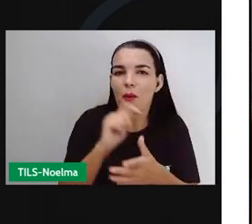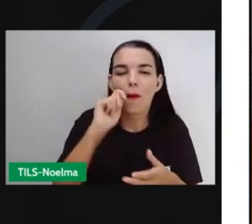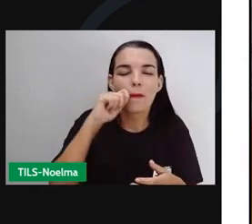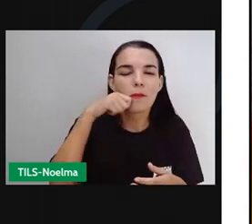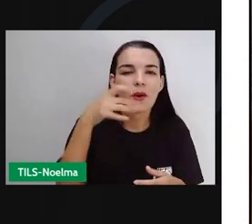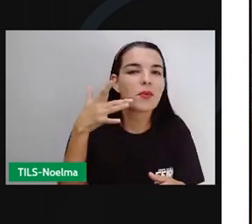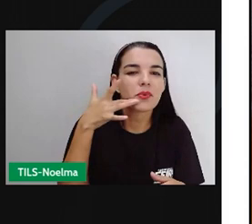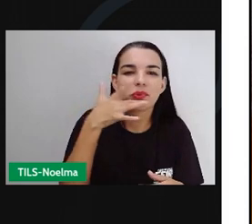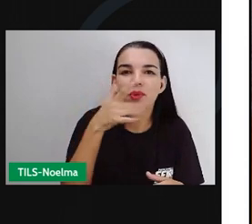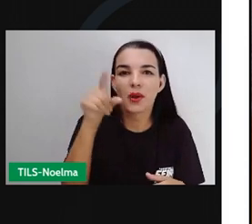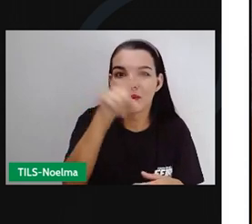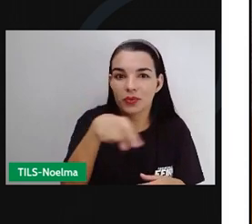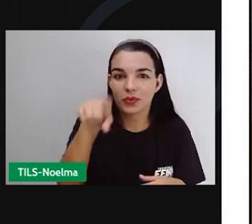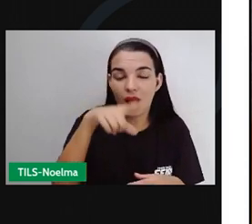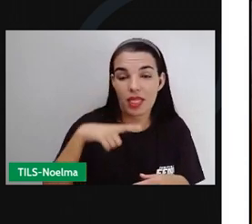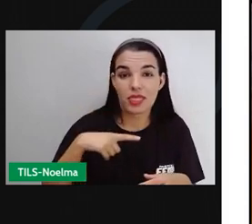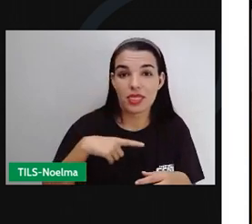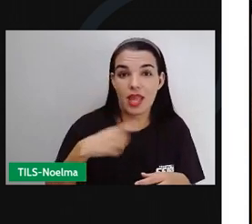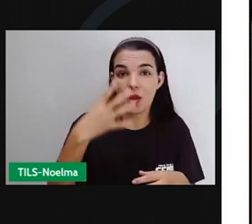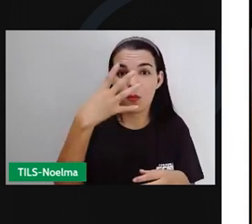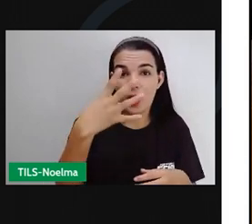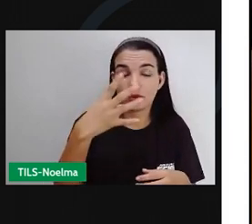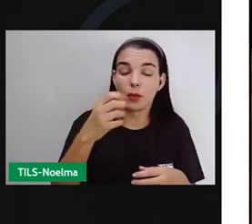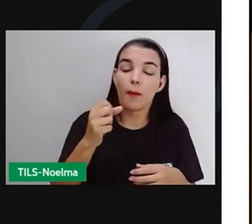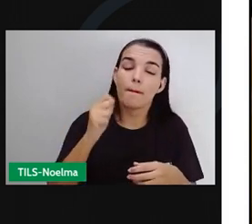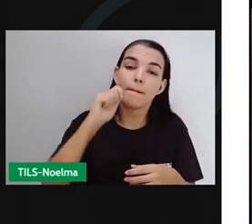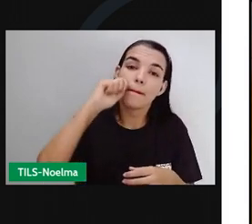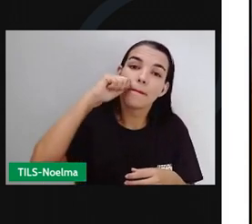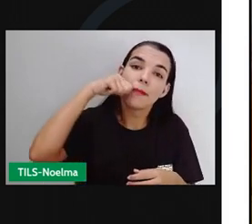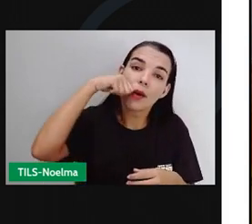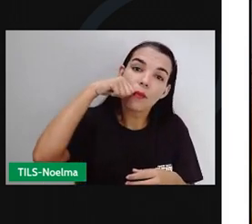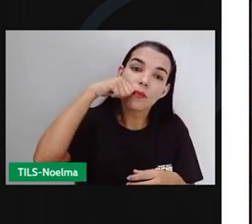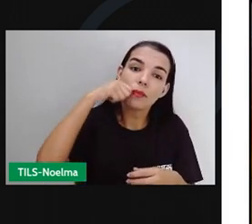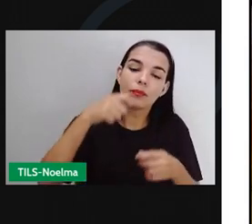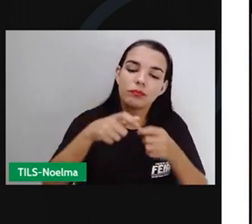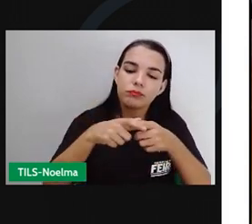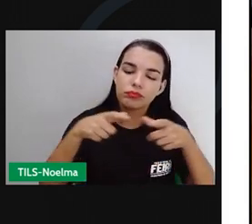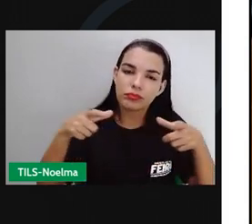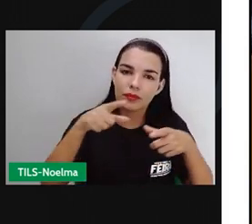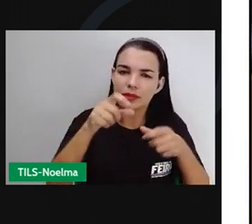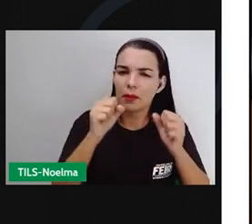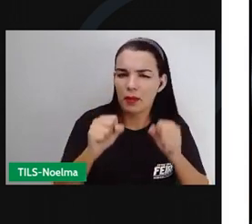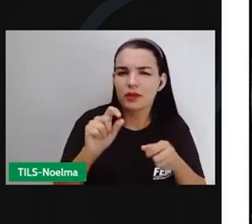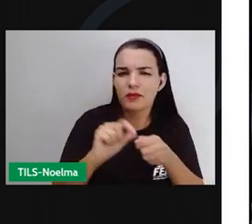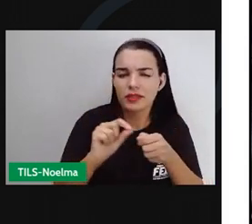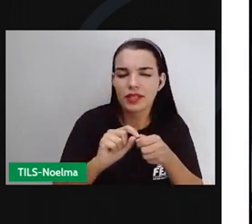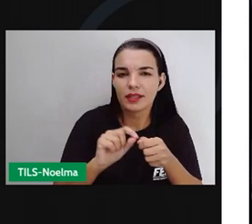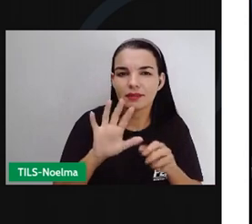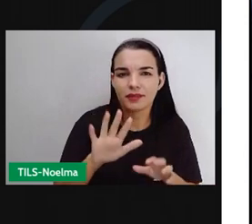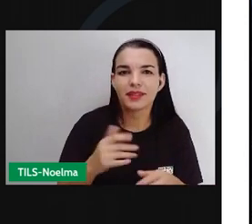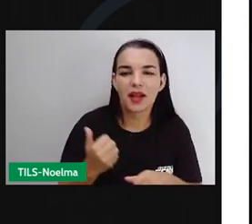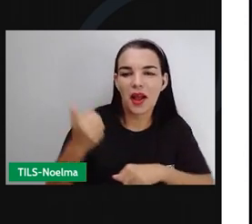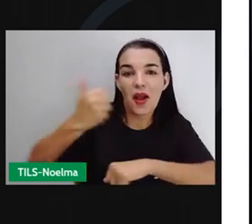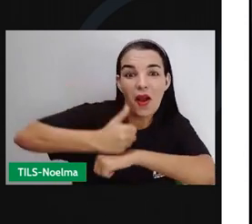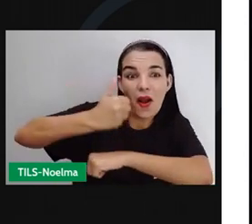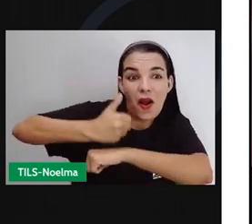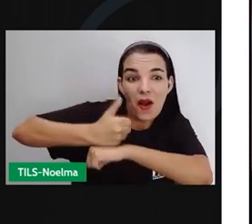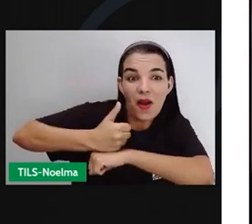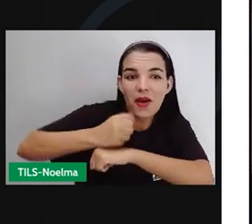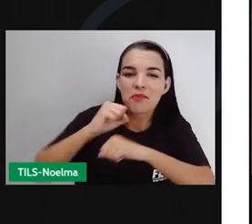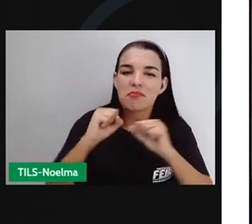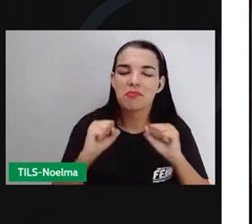Rende 4 pães grandes essa receita. Espero que vocês façam, que tenham curtido o vídeo. Deixa o joinha aí, não se esquece de se inscrever no